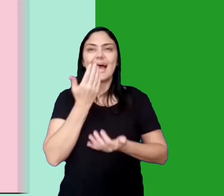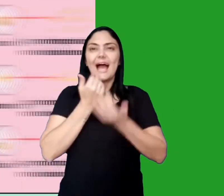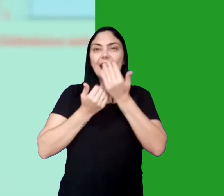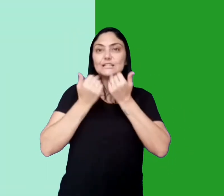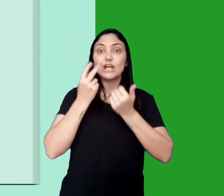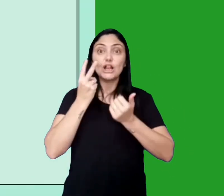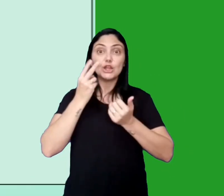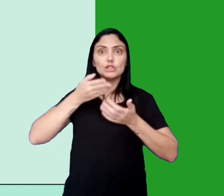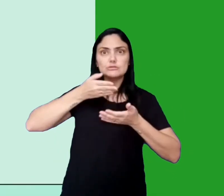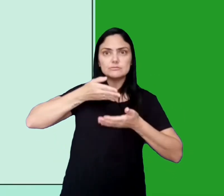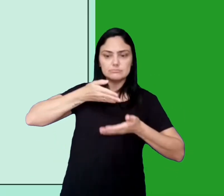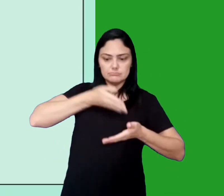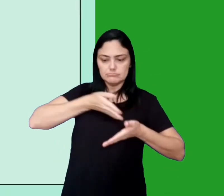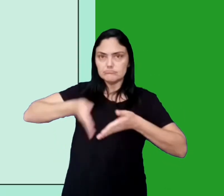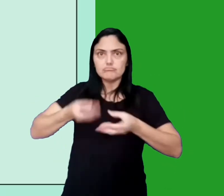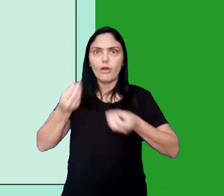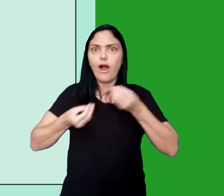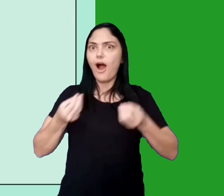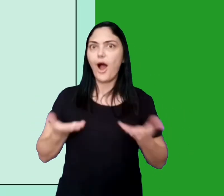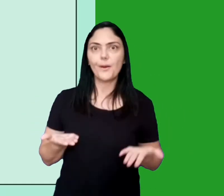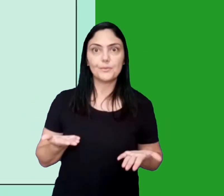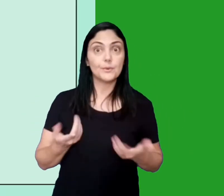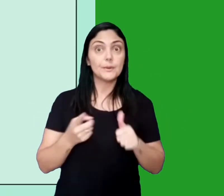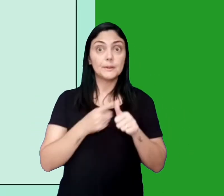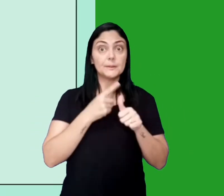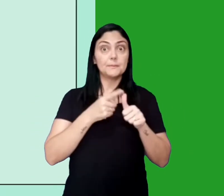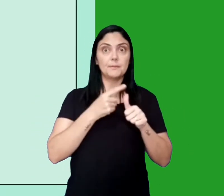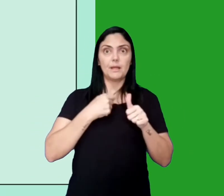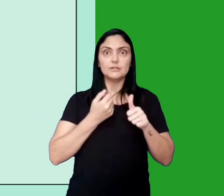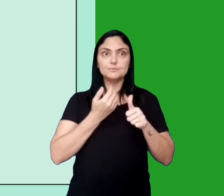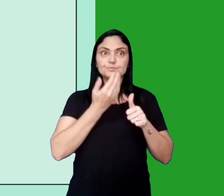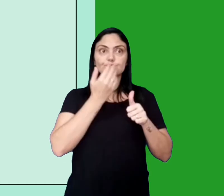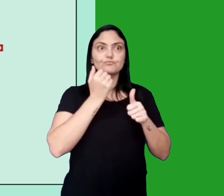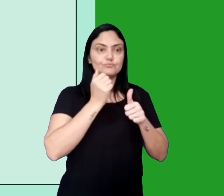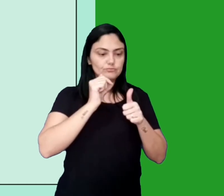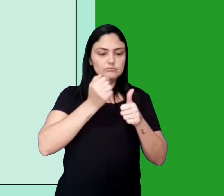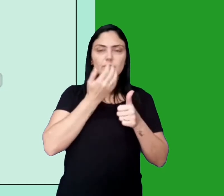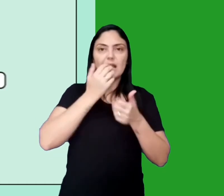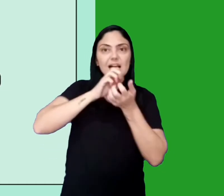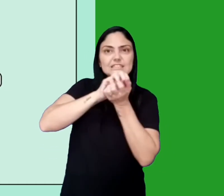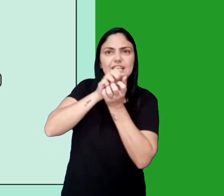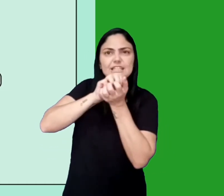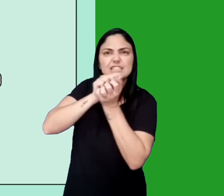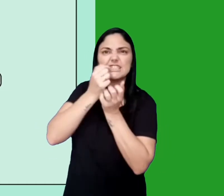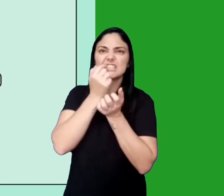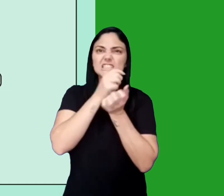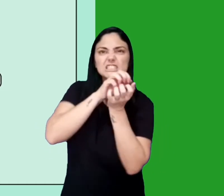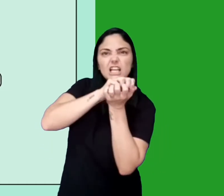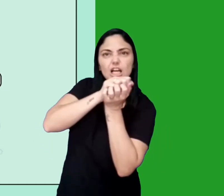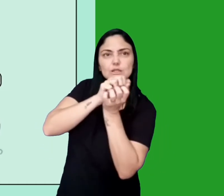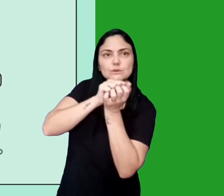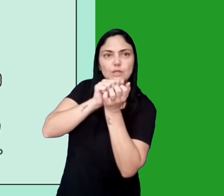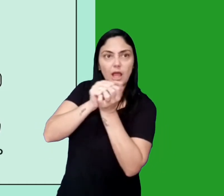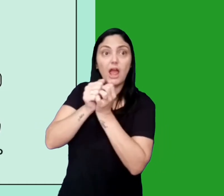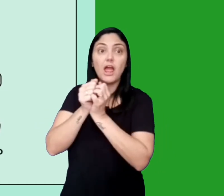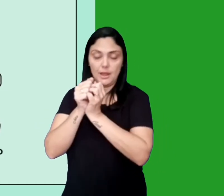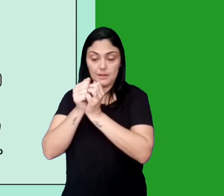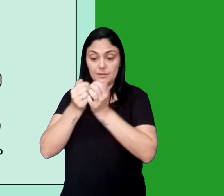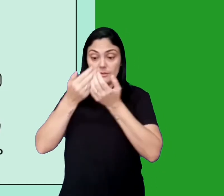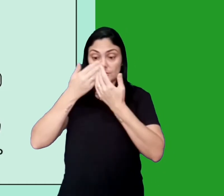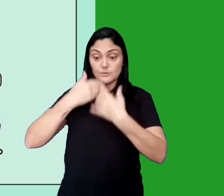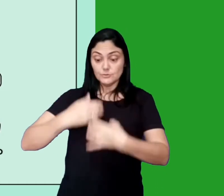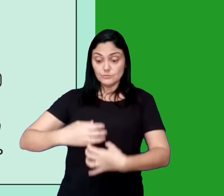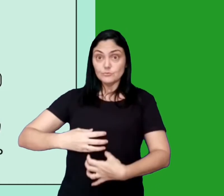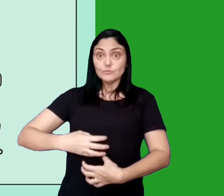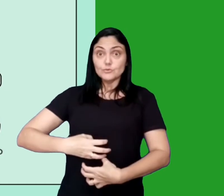ocorre basicamente em dois tipos de transformações. O primeiro processo é mecânico, quando os alimentos são triturados pelos dentes e depois pelos